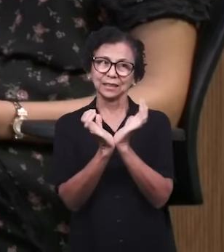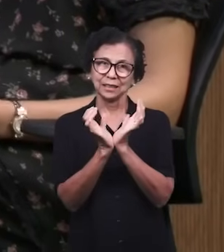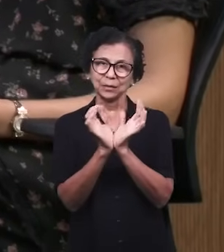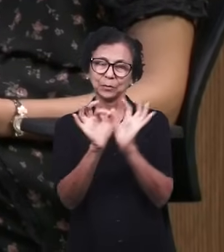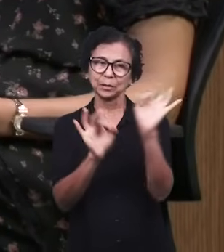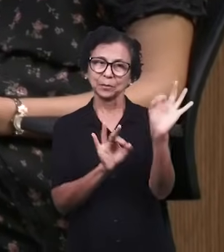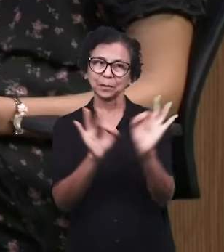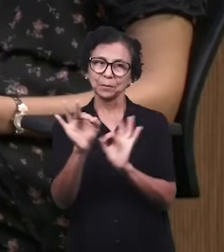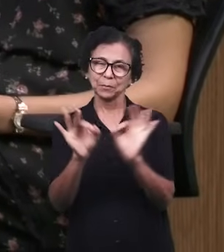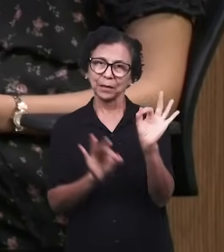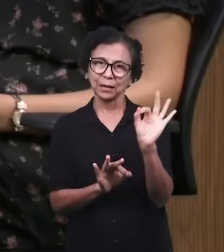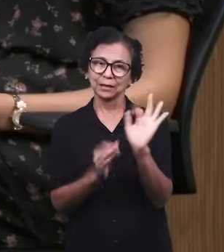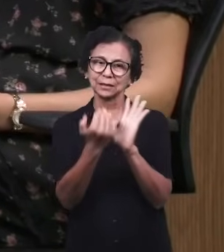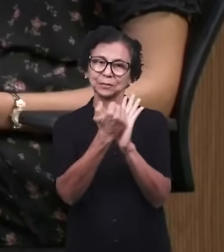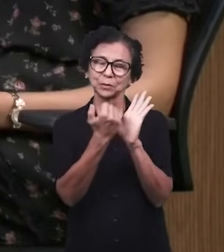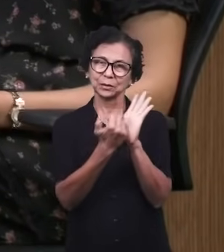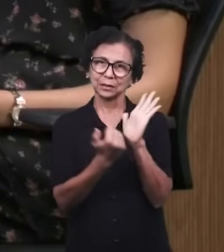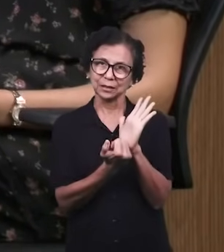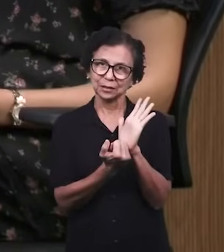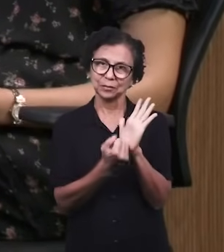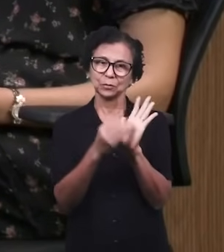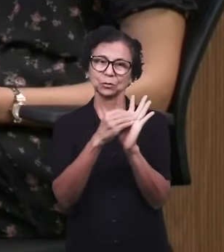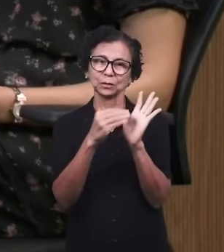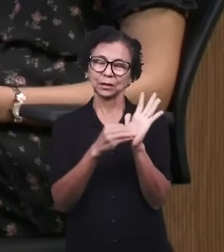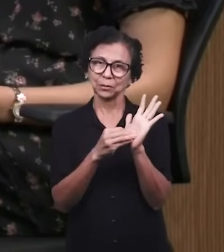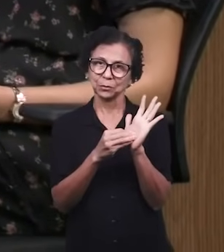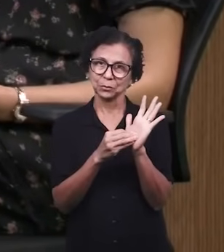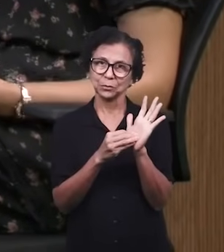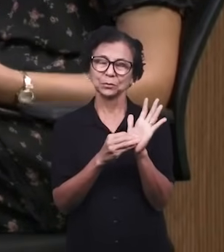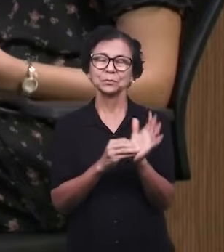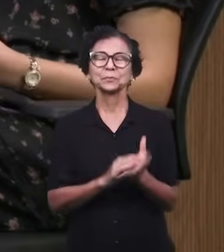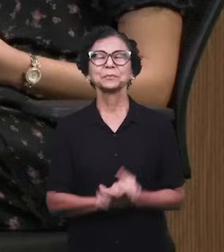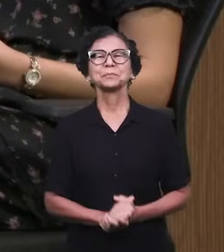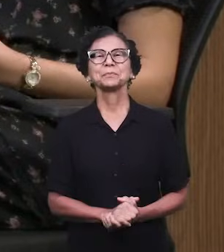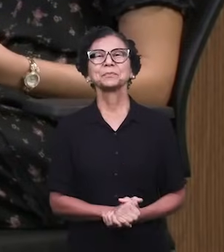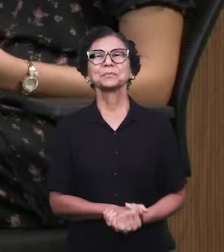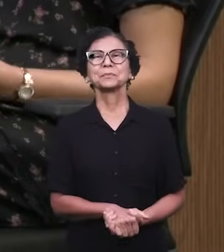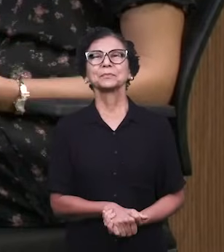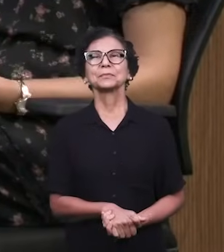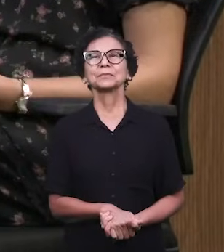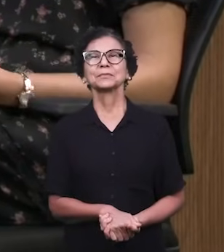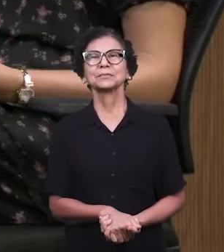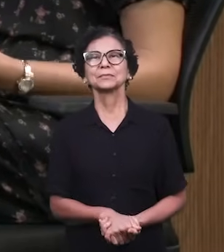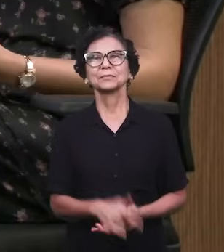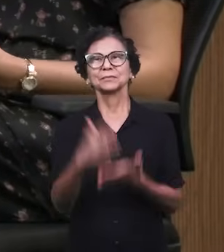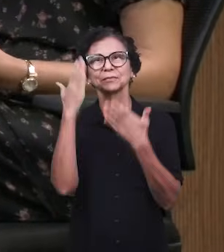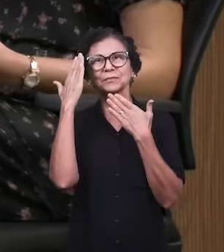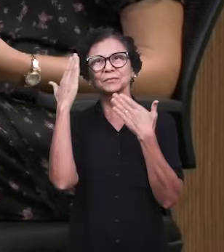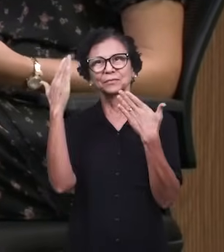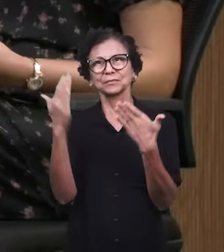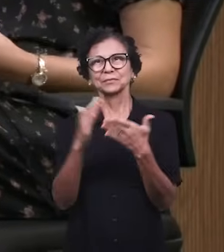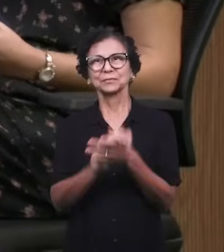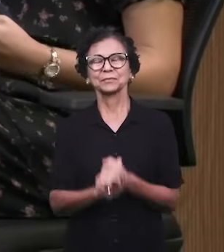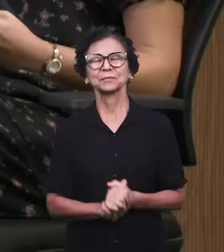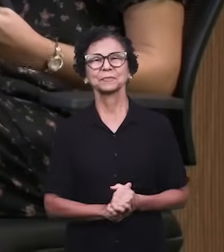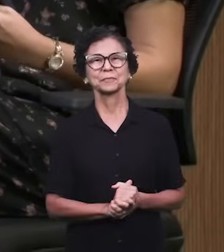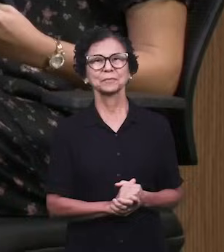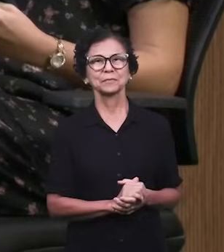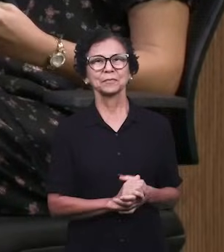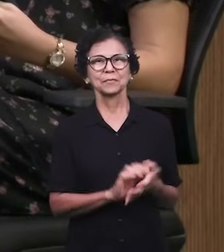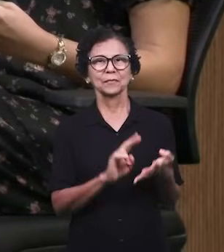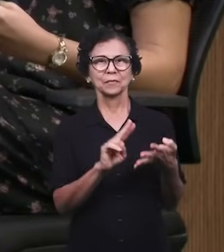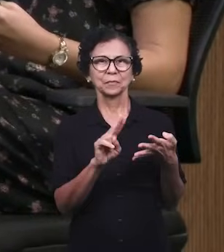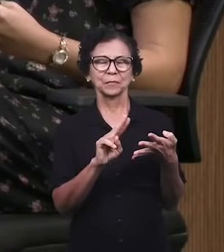aqueles que batalham por esse programa. Toda semana está aqui de pé, é uma bênção. Então, agradecer especialmente a